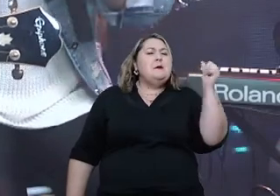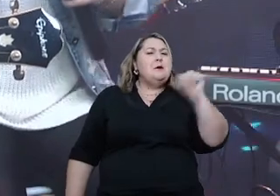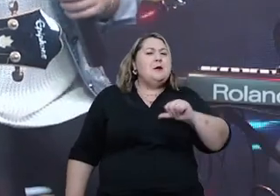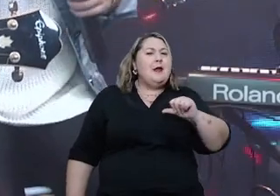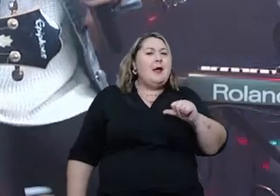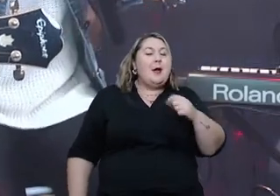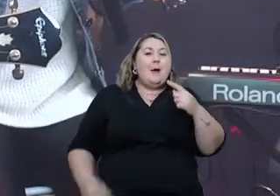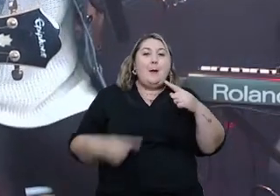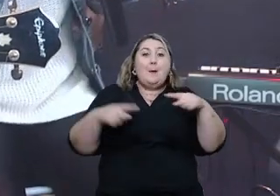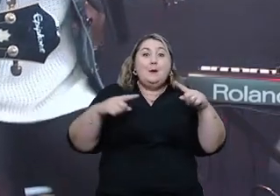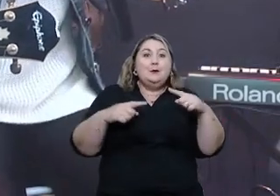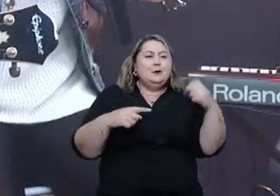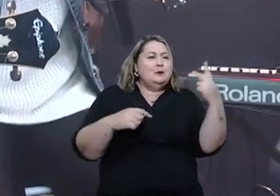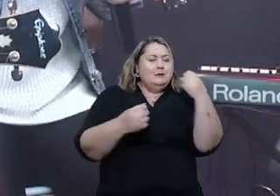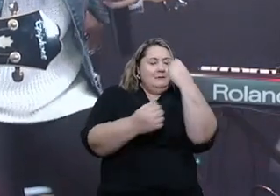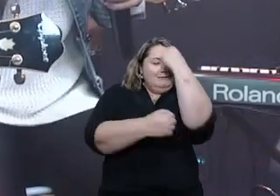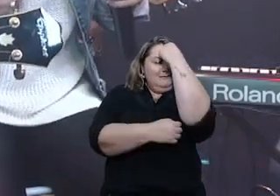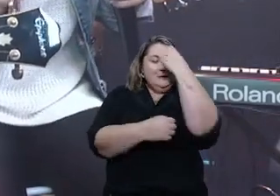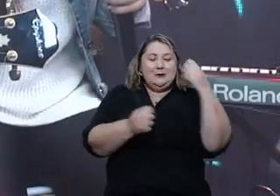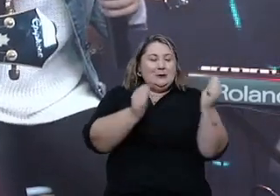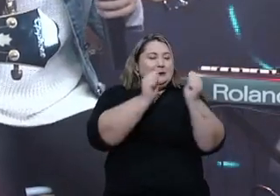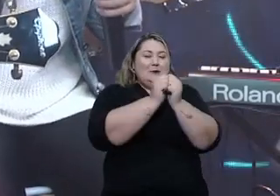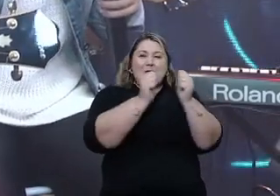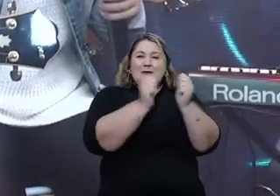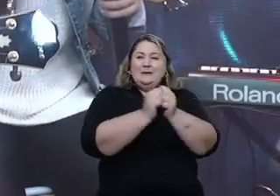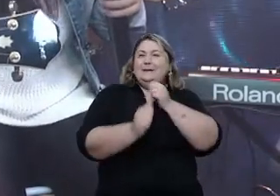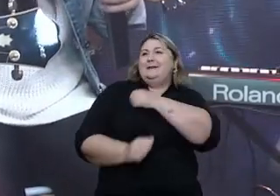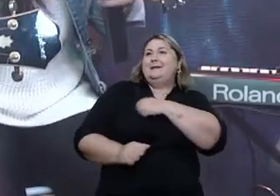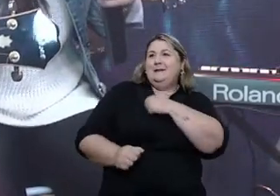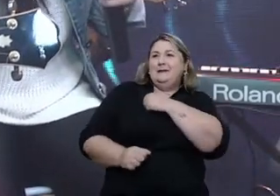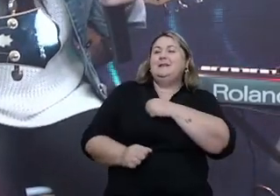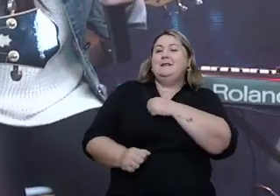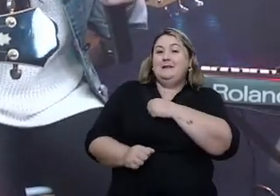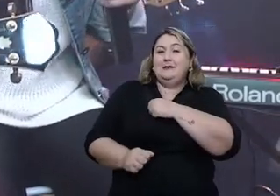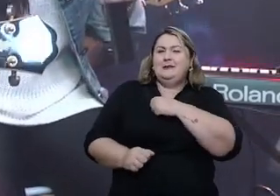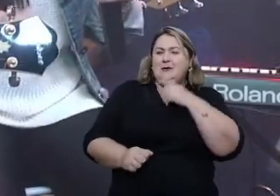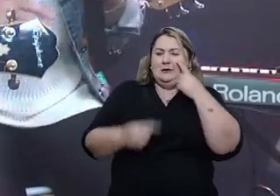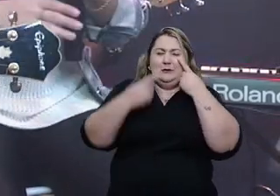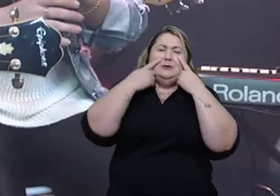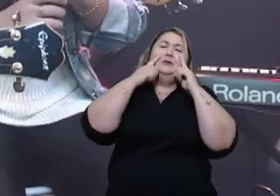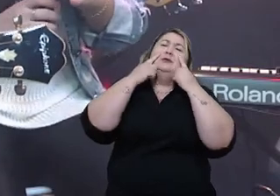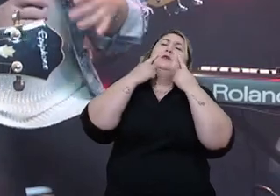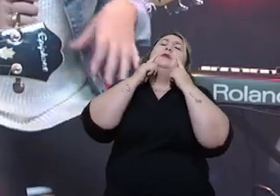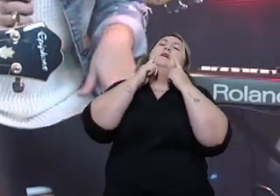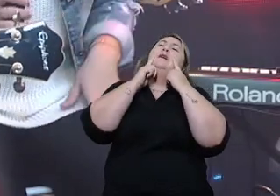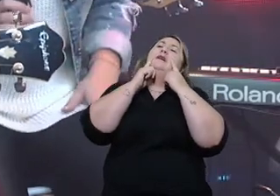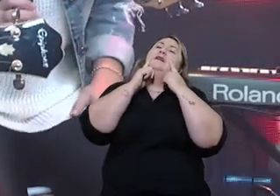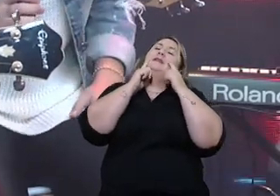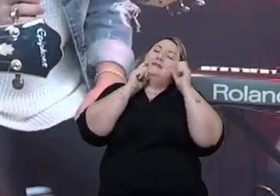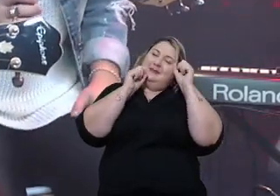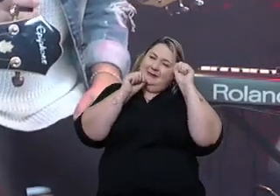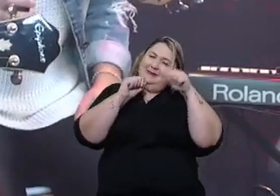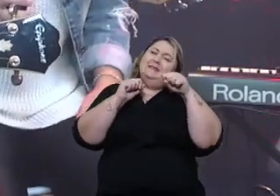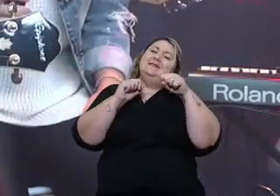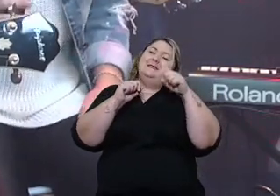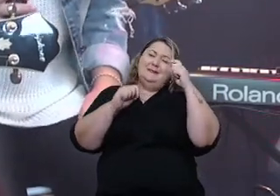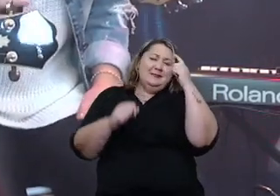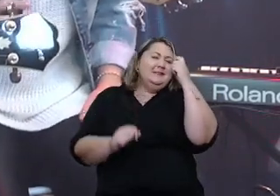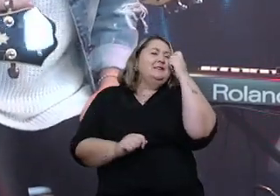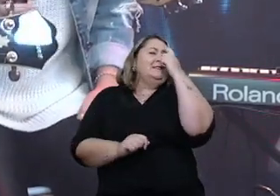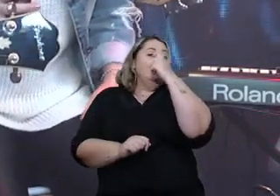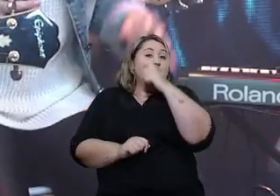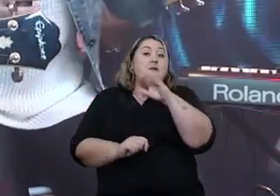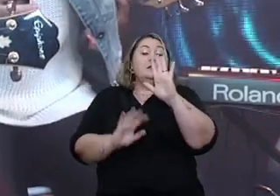Piorar era aquela que a gente dançava. A saudade bateu e você chorou. É, eu sei, tá